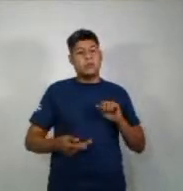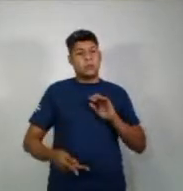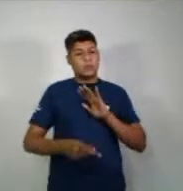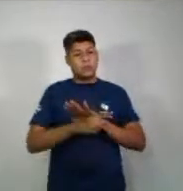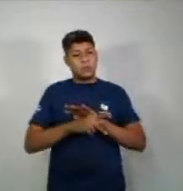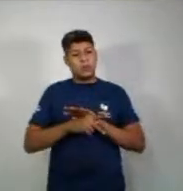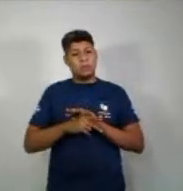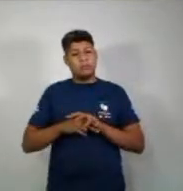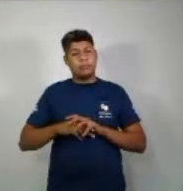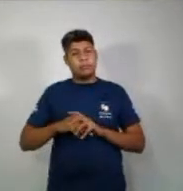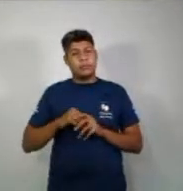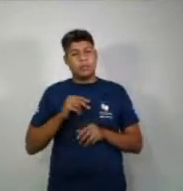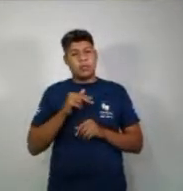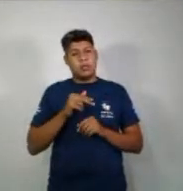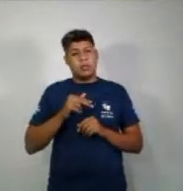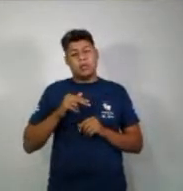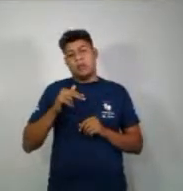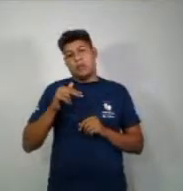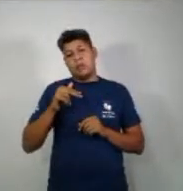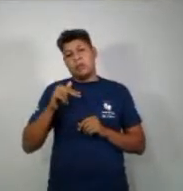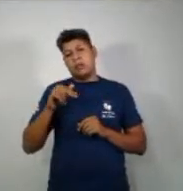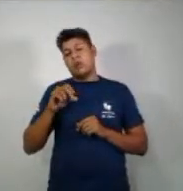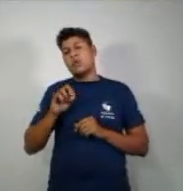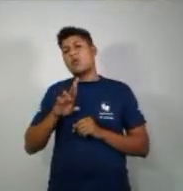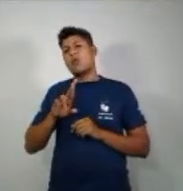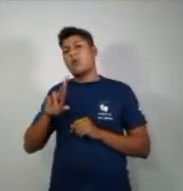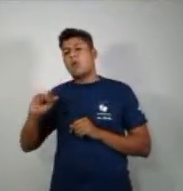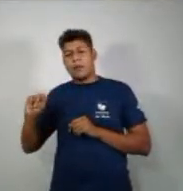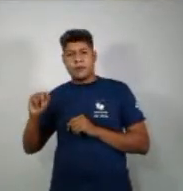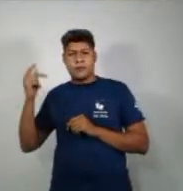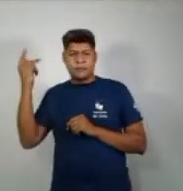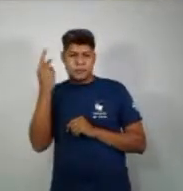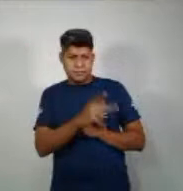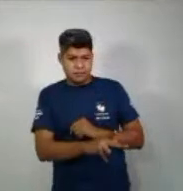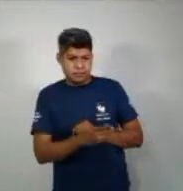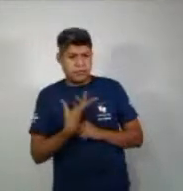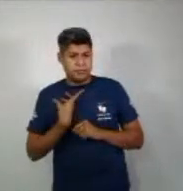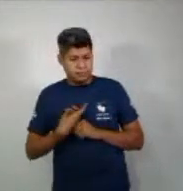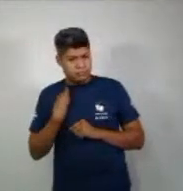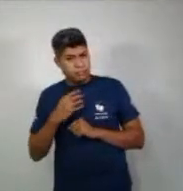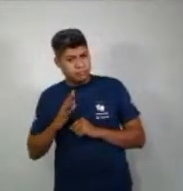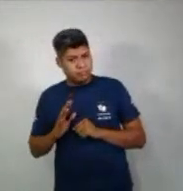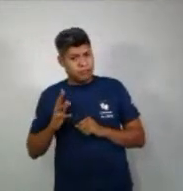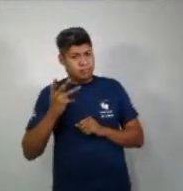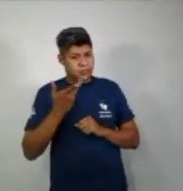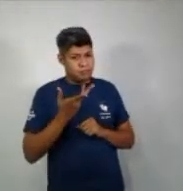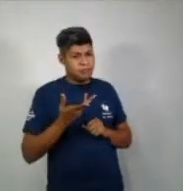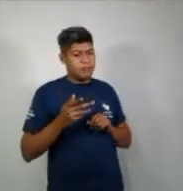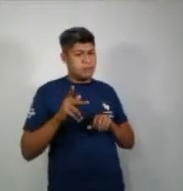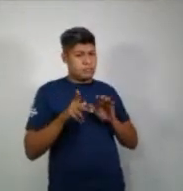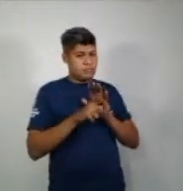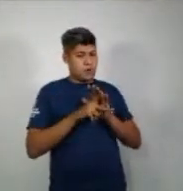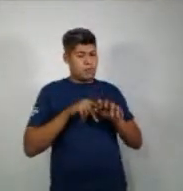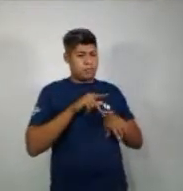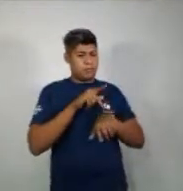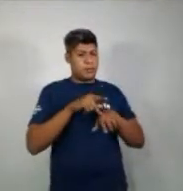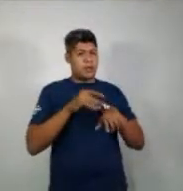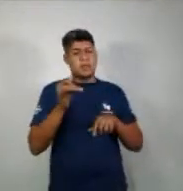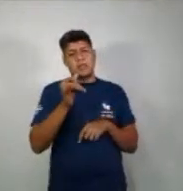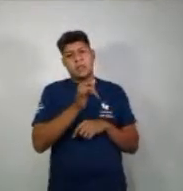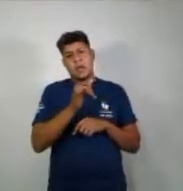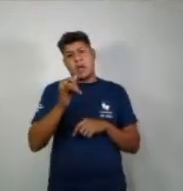Nora, né? Nora, né, também coincidência do destino, é italiana de